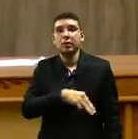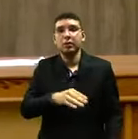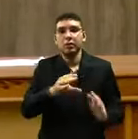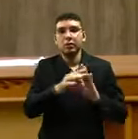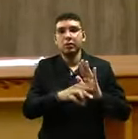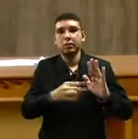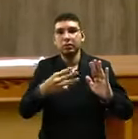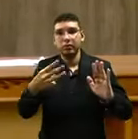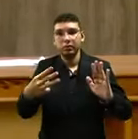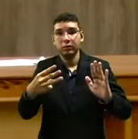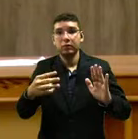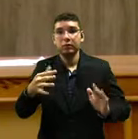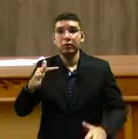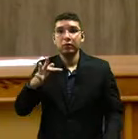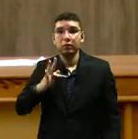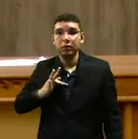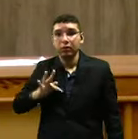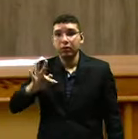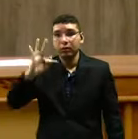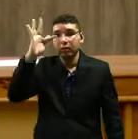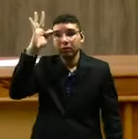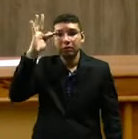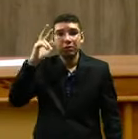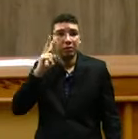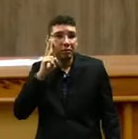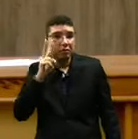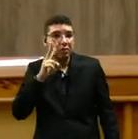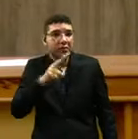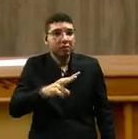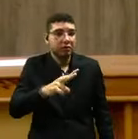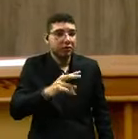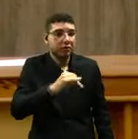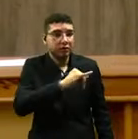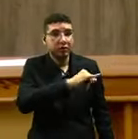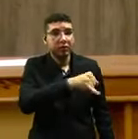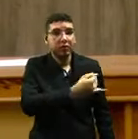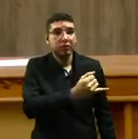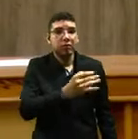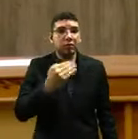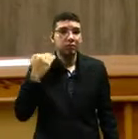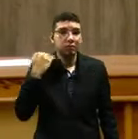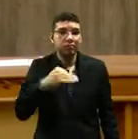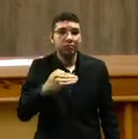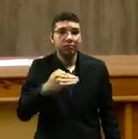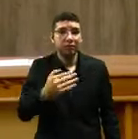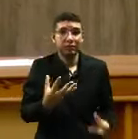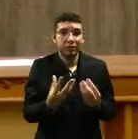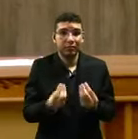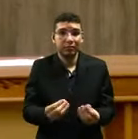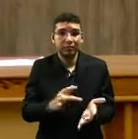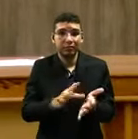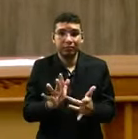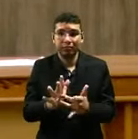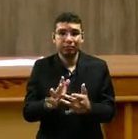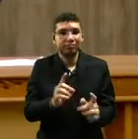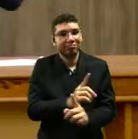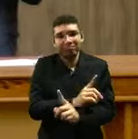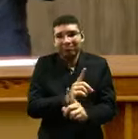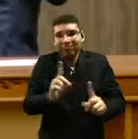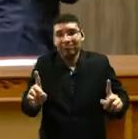fariseus e ouvir João Batista e se convertiam os fariseus